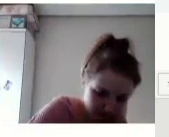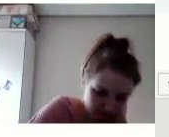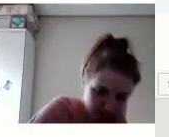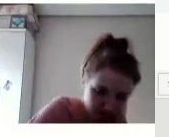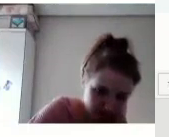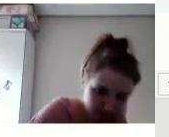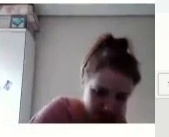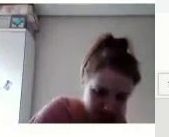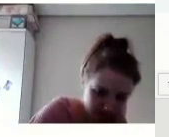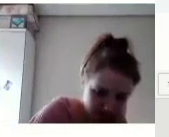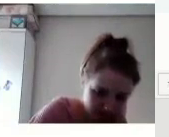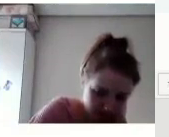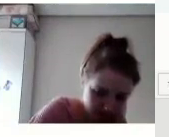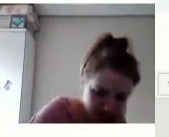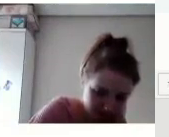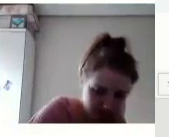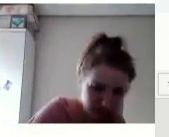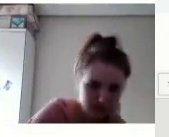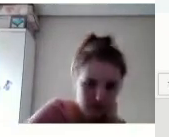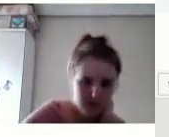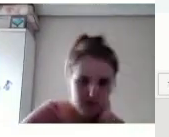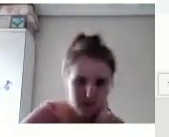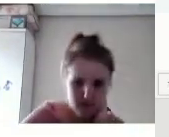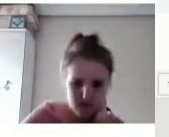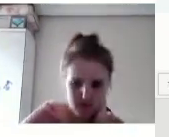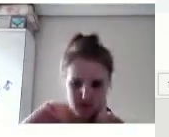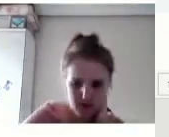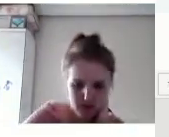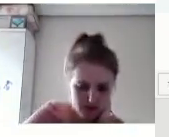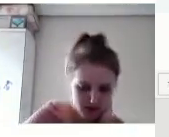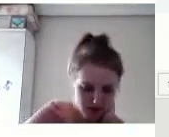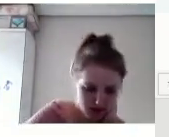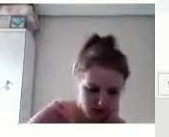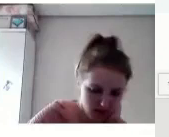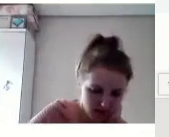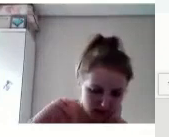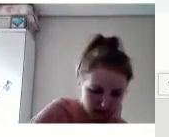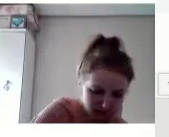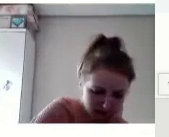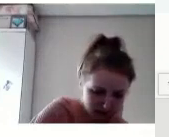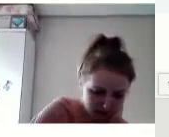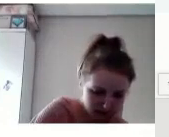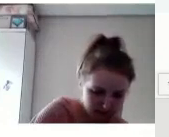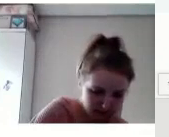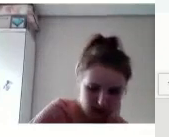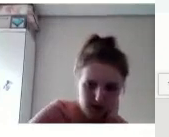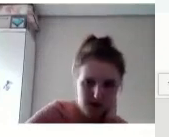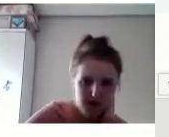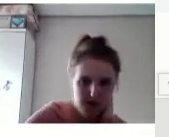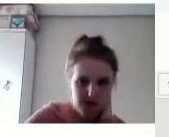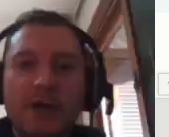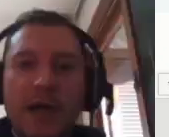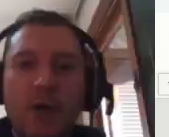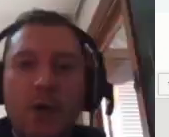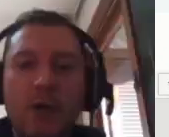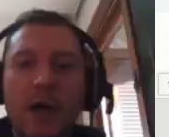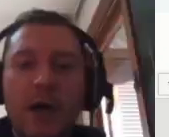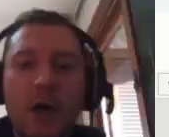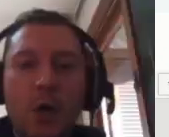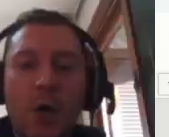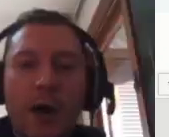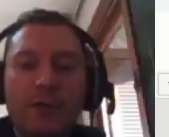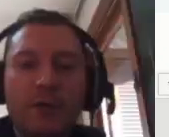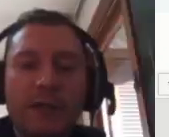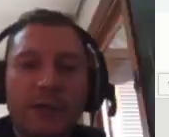a derivada explícita do tempo dessa quantidade A. E lá na mecânica clássica, então, a gente define, né, o parênteses de Poisson da quantidade A com